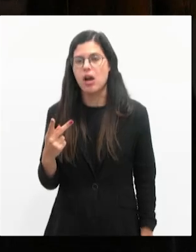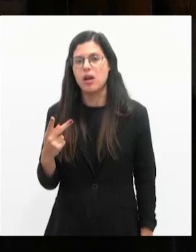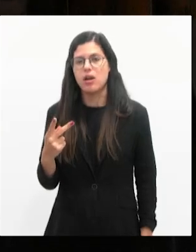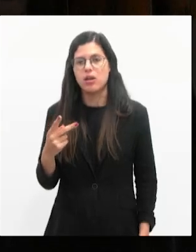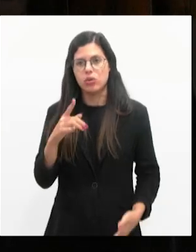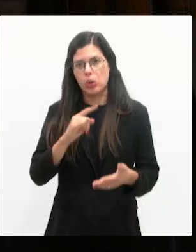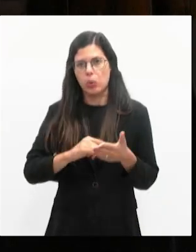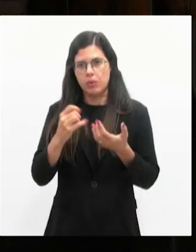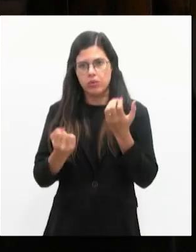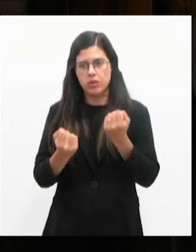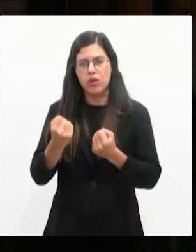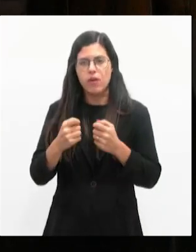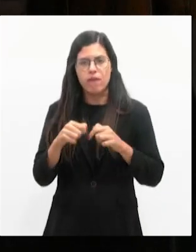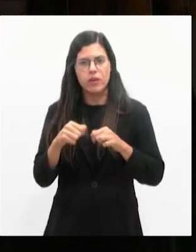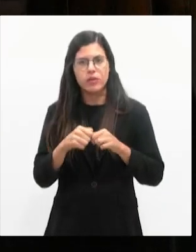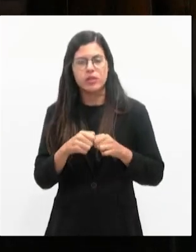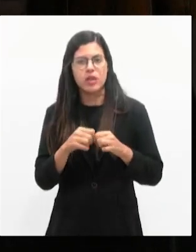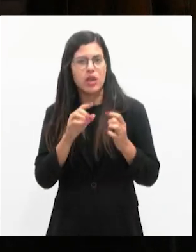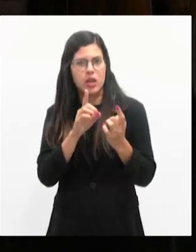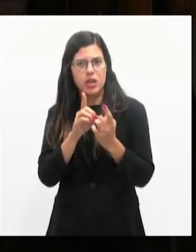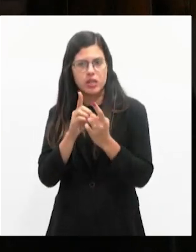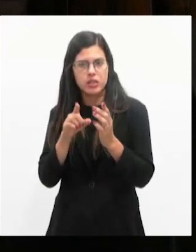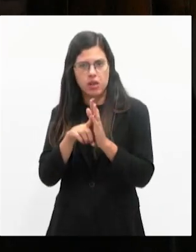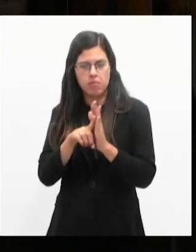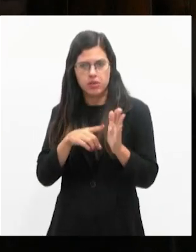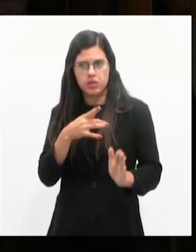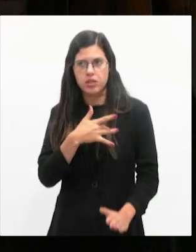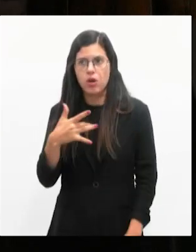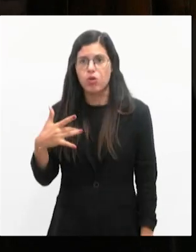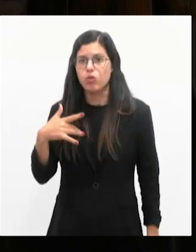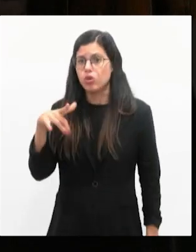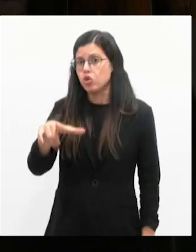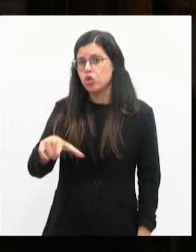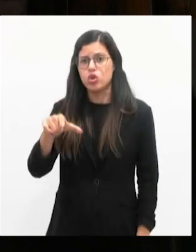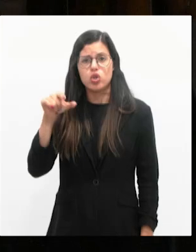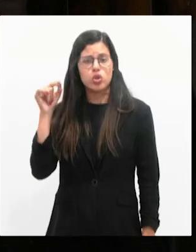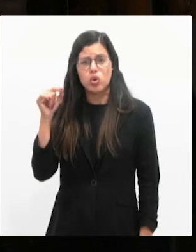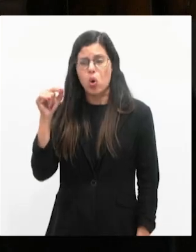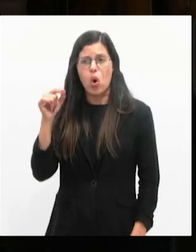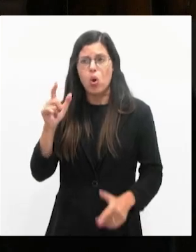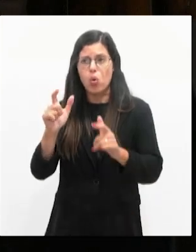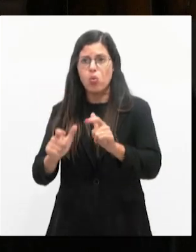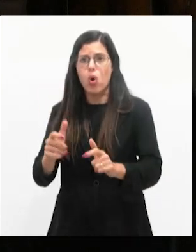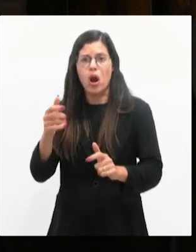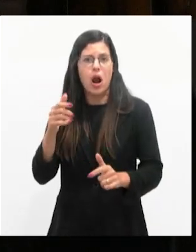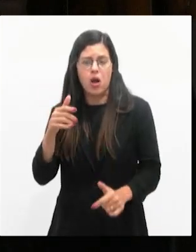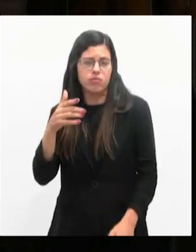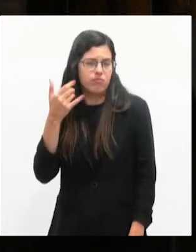saúde, escolhe uma clínica aleatoriamente e liga para lá.